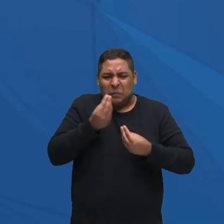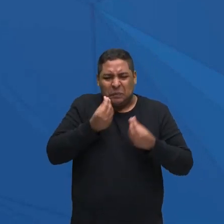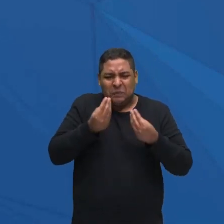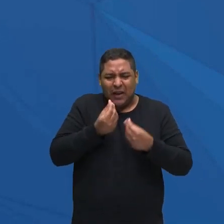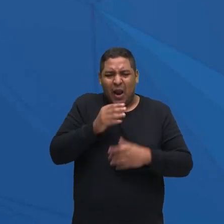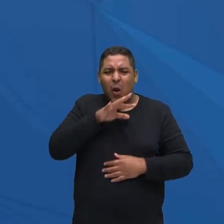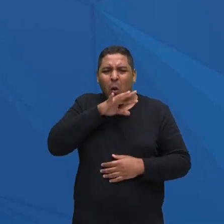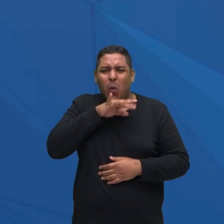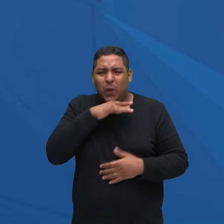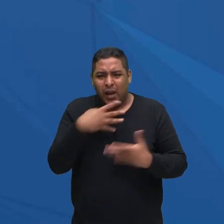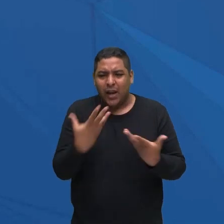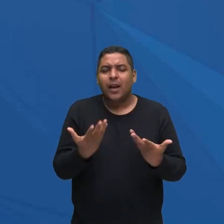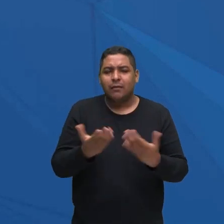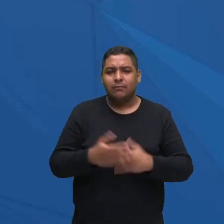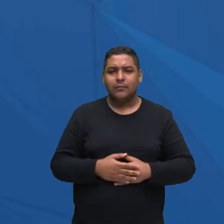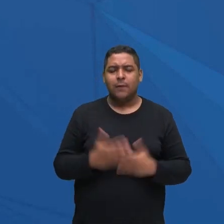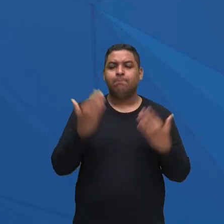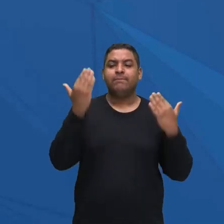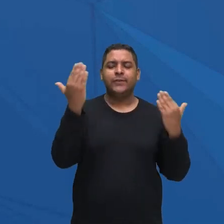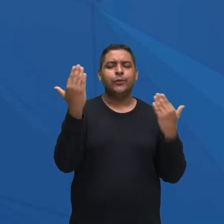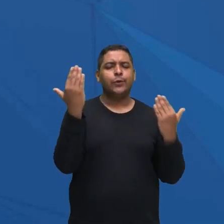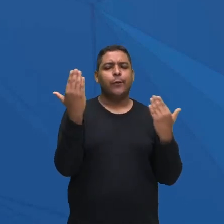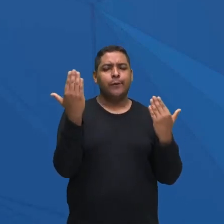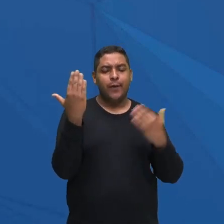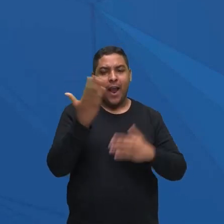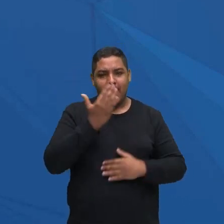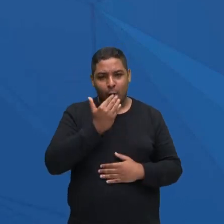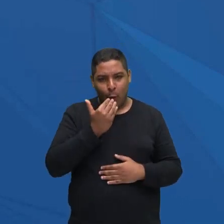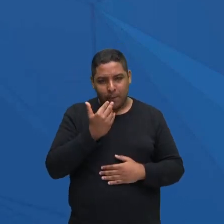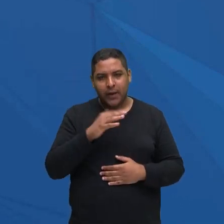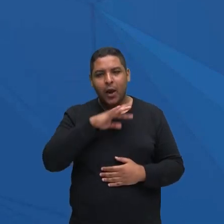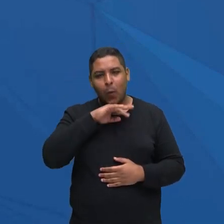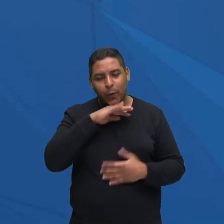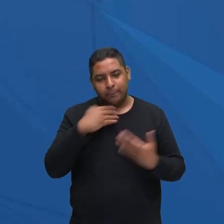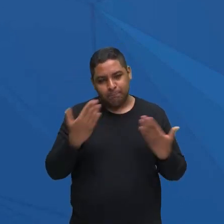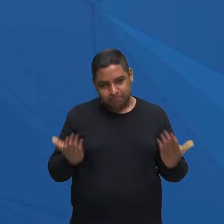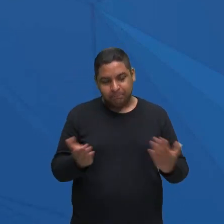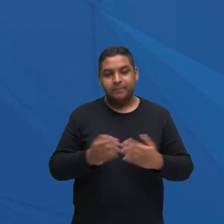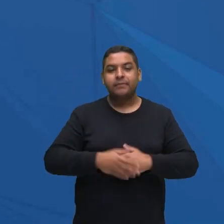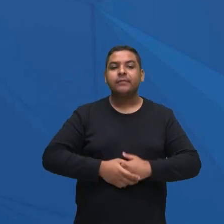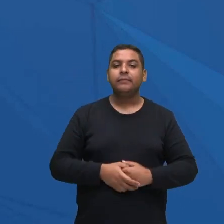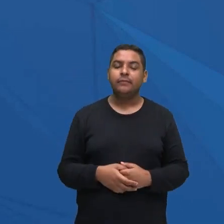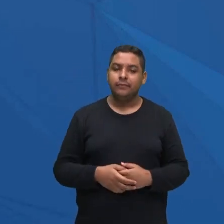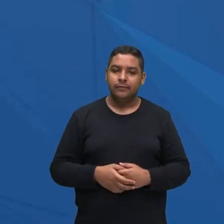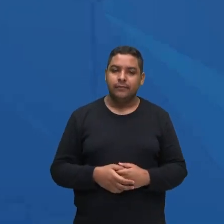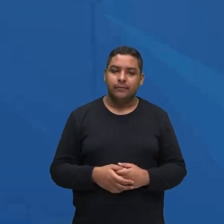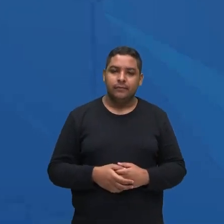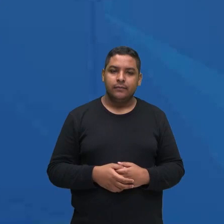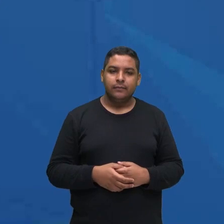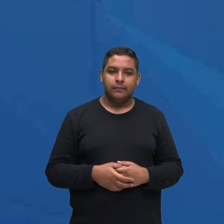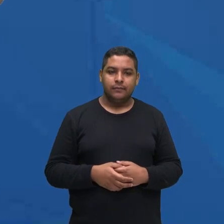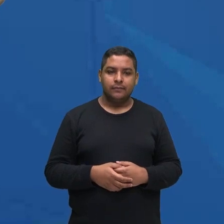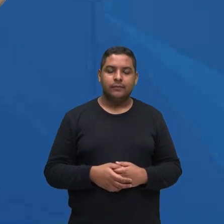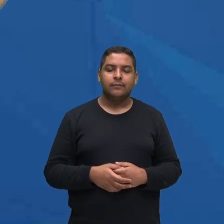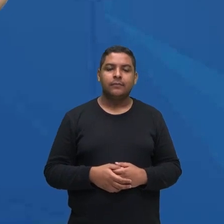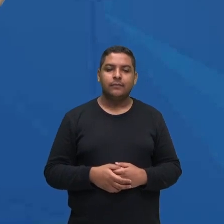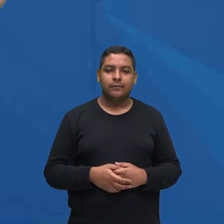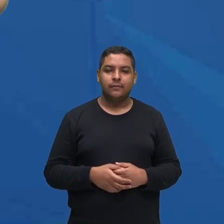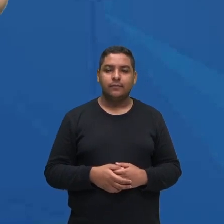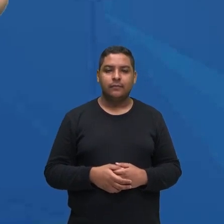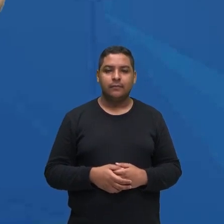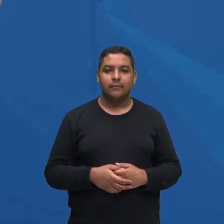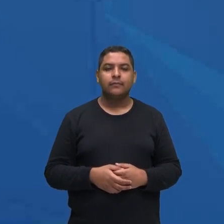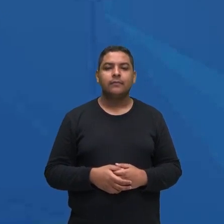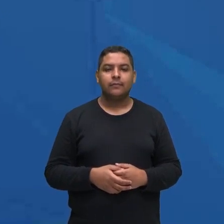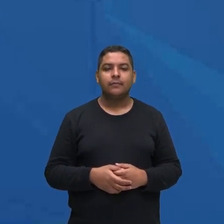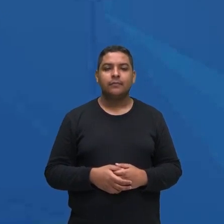meio desconfiada, tá bom? Cabreiro, desconfiado. Vamos para a nossa terceira pergunta no nosso